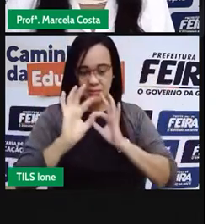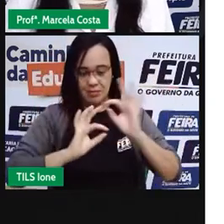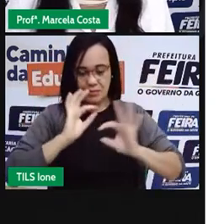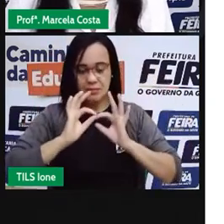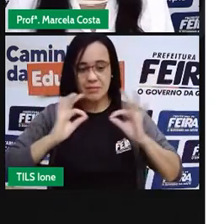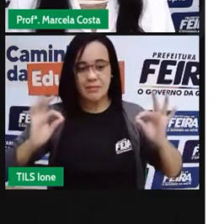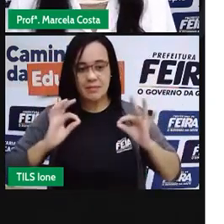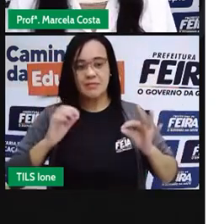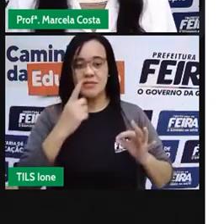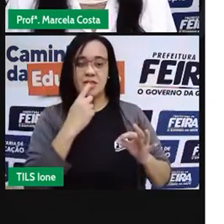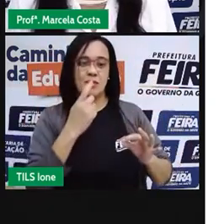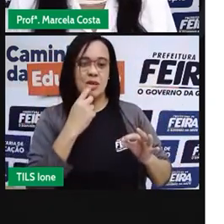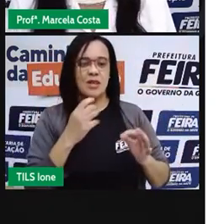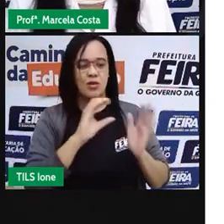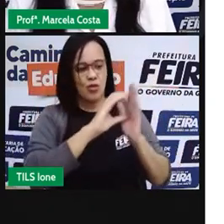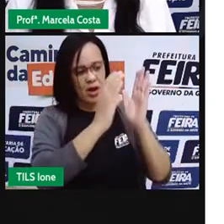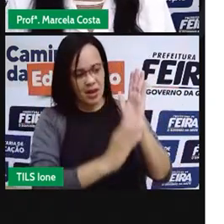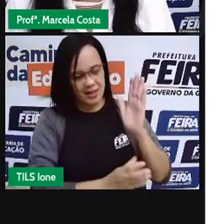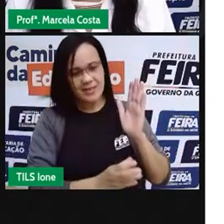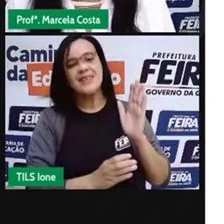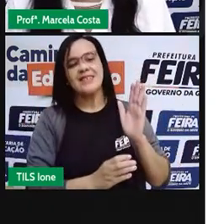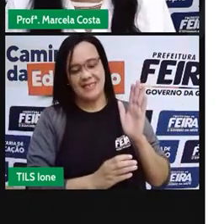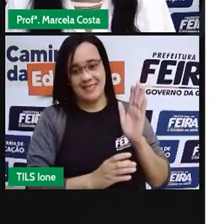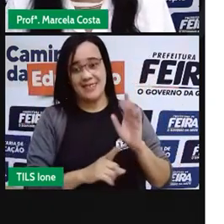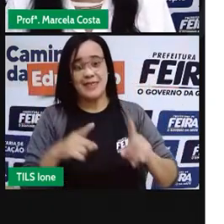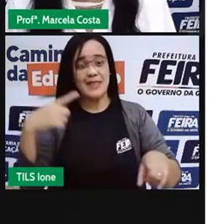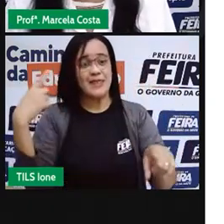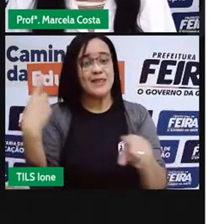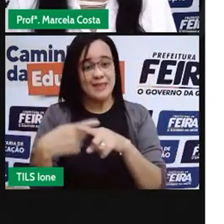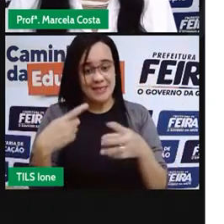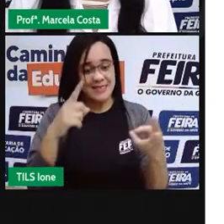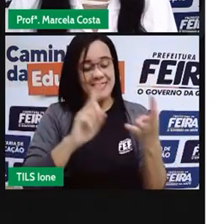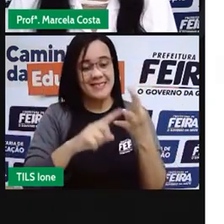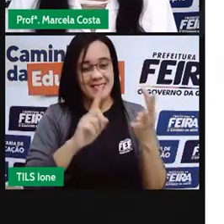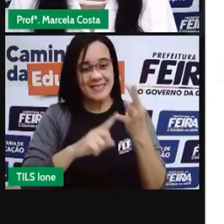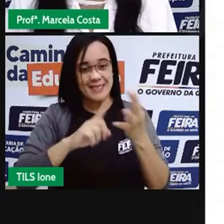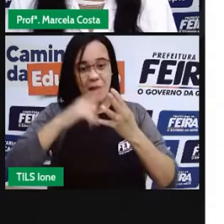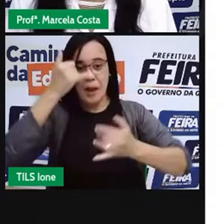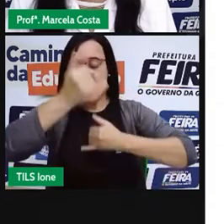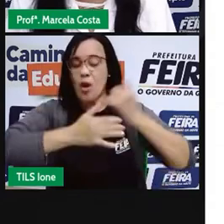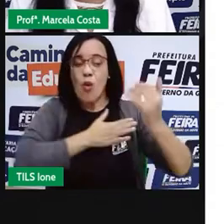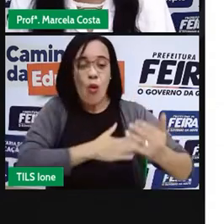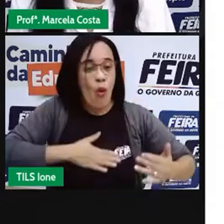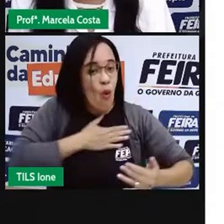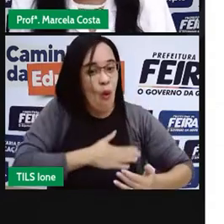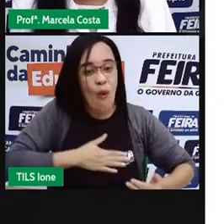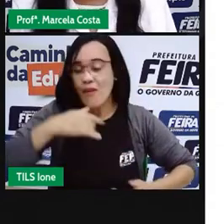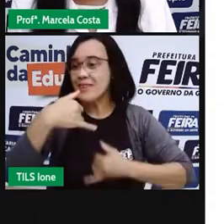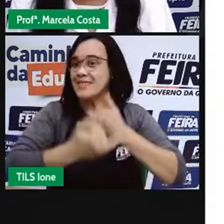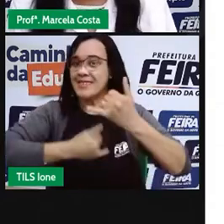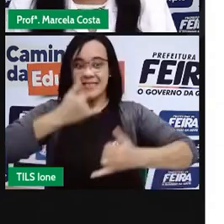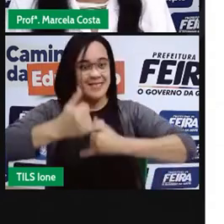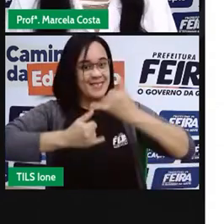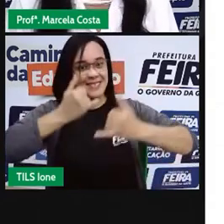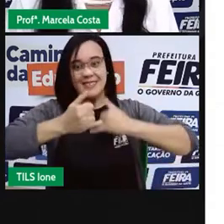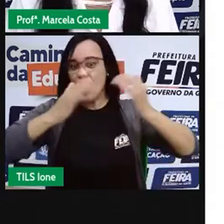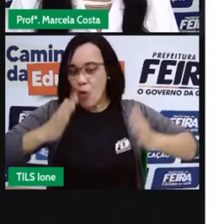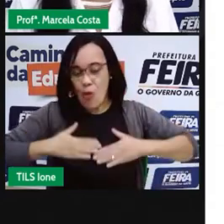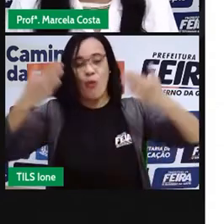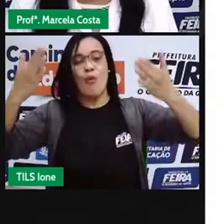característica. Ele é travesso. A gente viu na lenda que ele gosta de